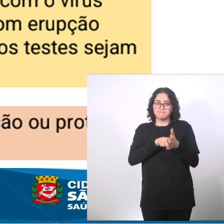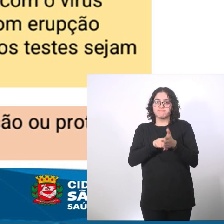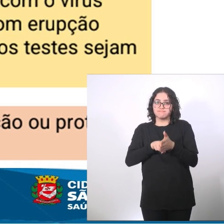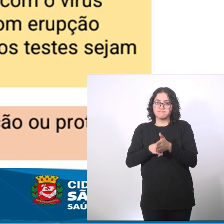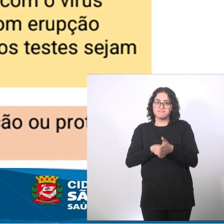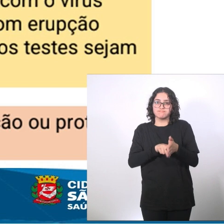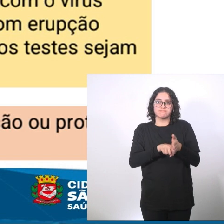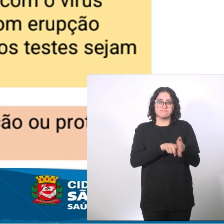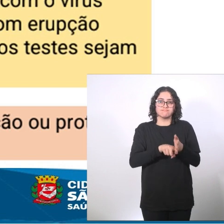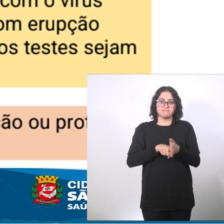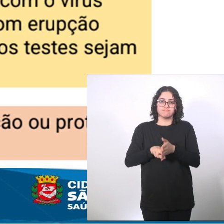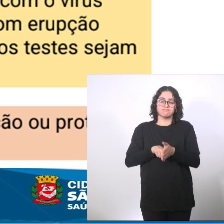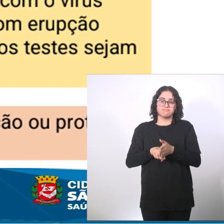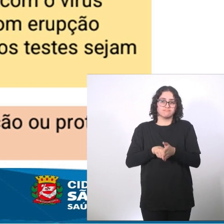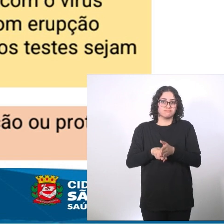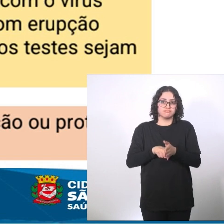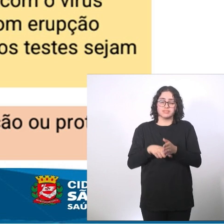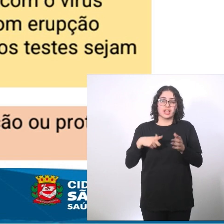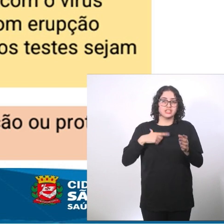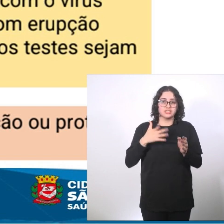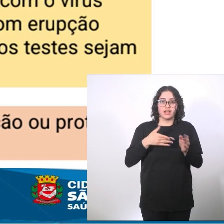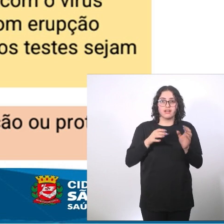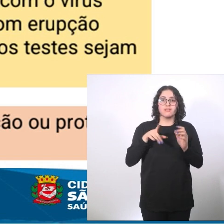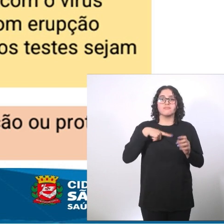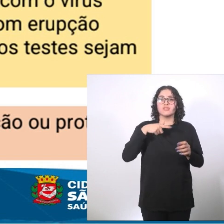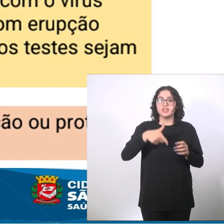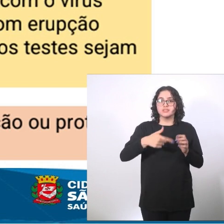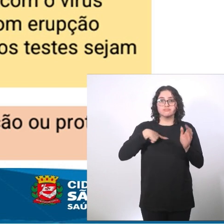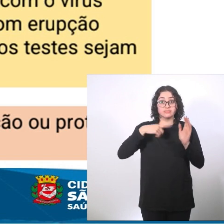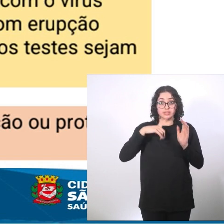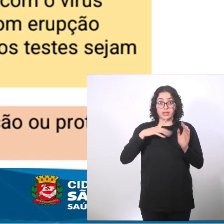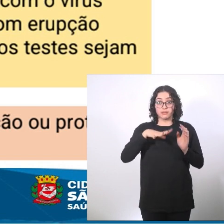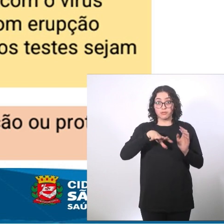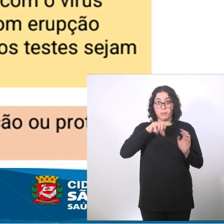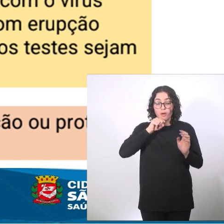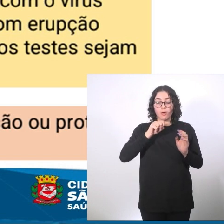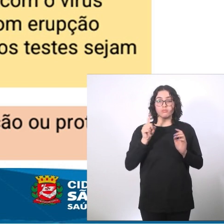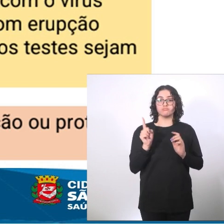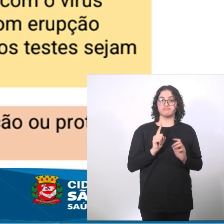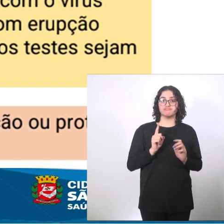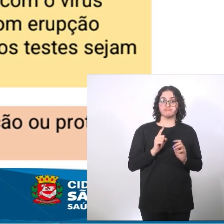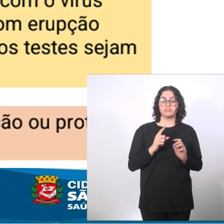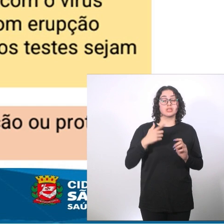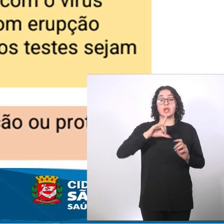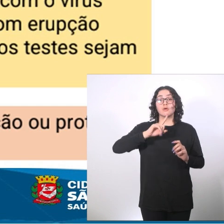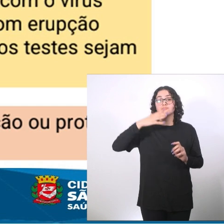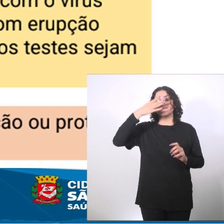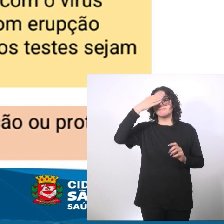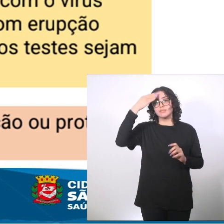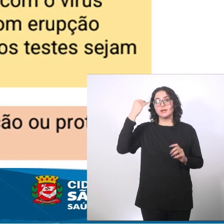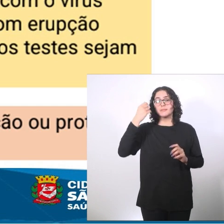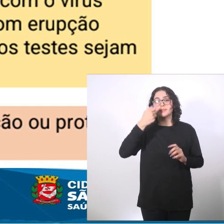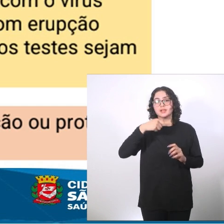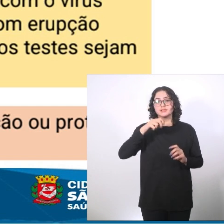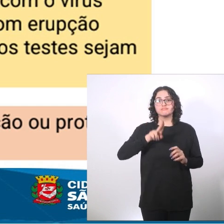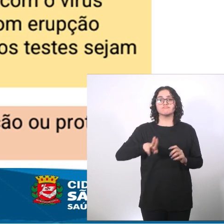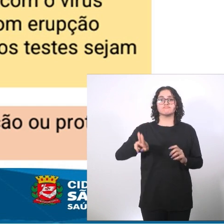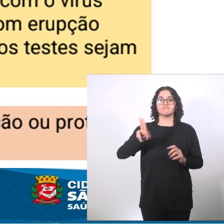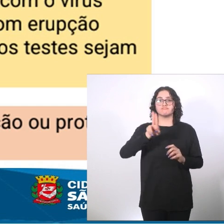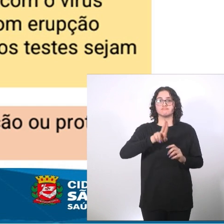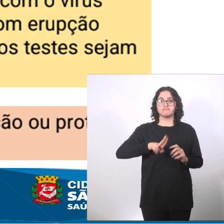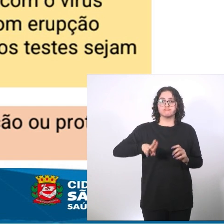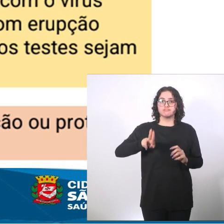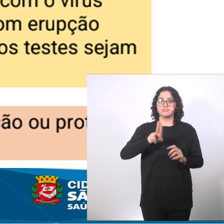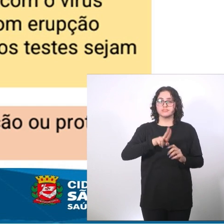investigados, mesmo que outros testes sejam positivos. E não esquecer de uso de equipamento